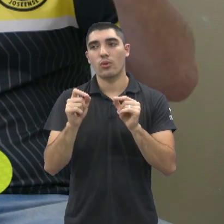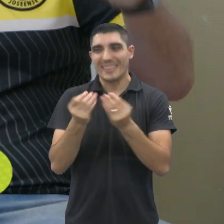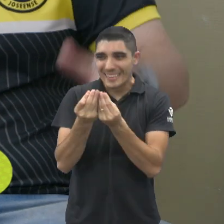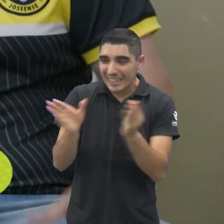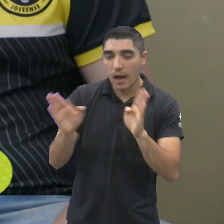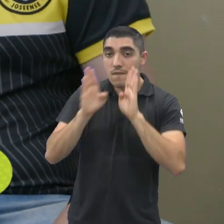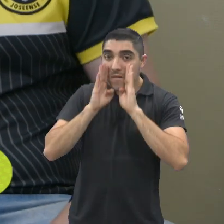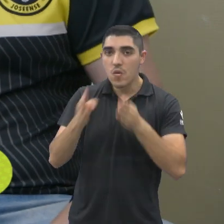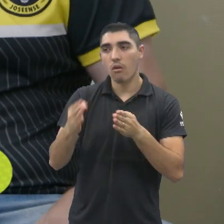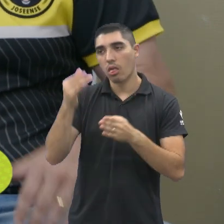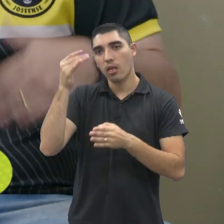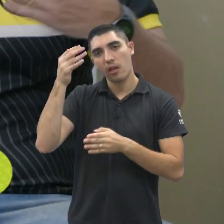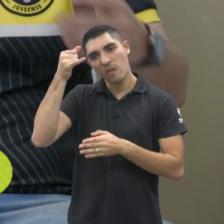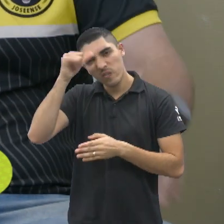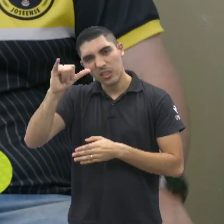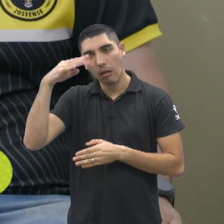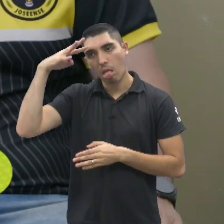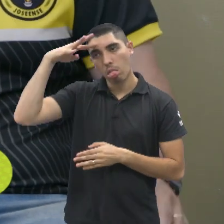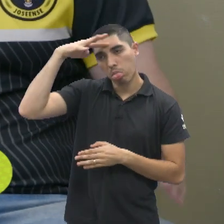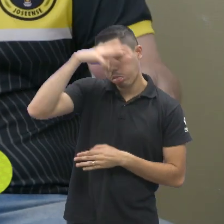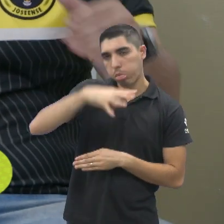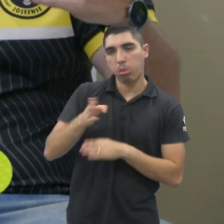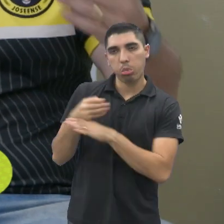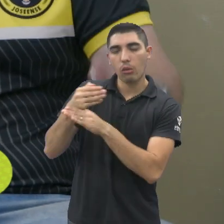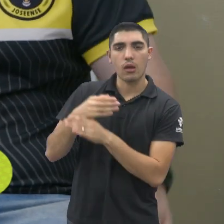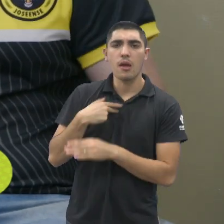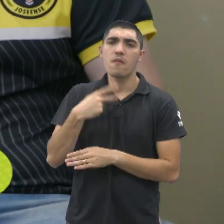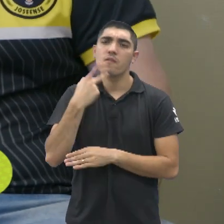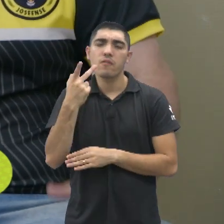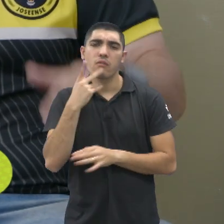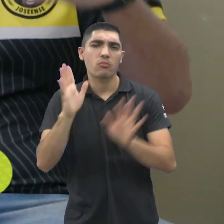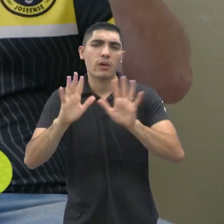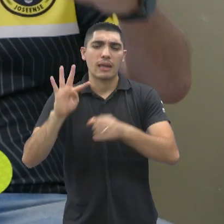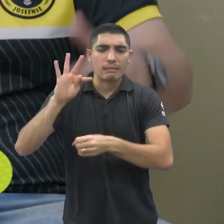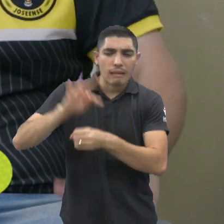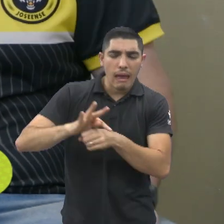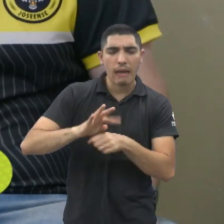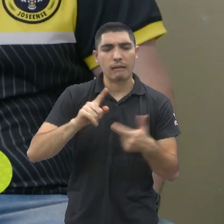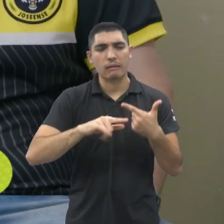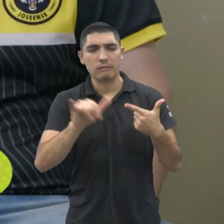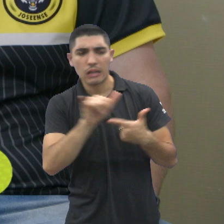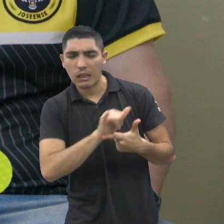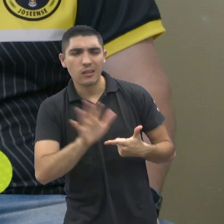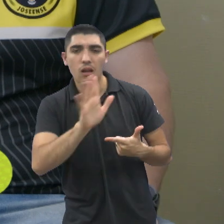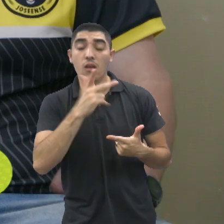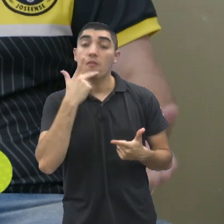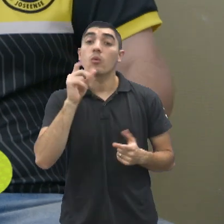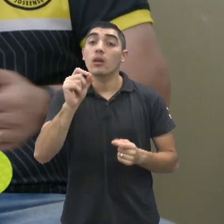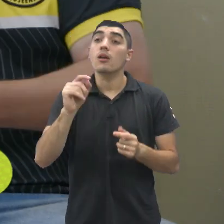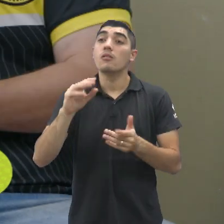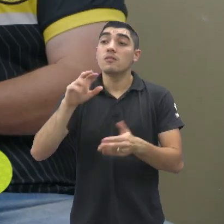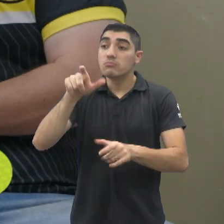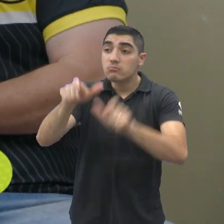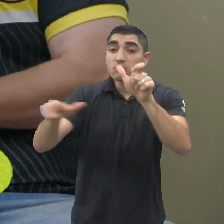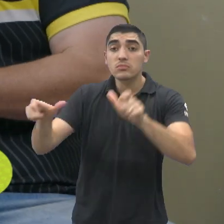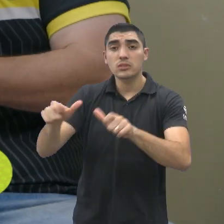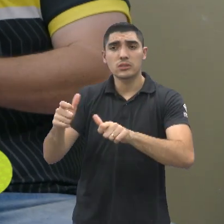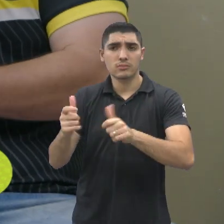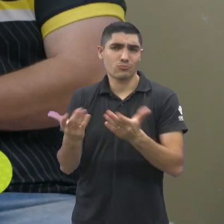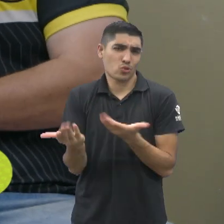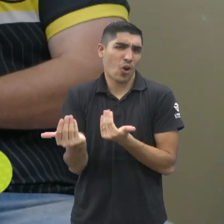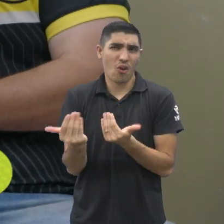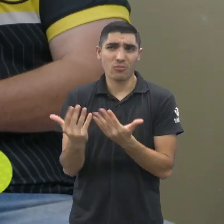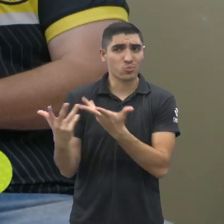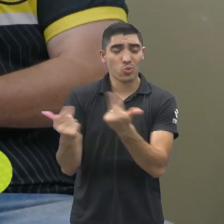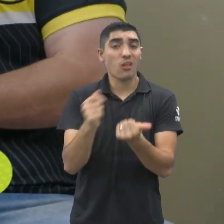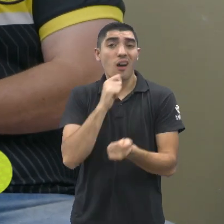Não estou falando da parte técnica, não estou falando da parte tática, estou falando da parte motivacional mesmo, da parte emocional dos meninos, que são garotos ainda, queira ou não, era um